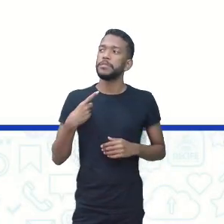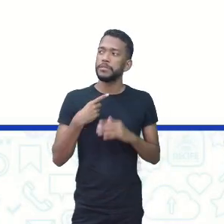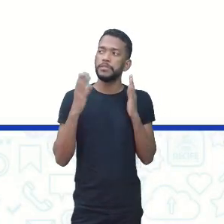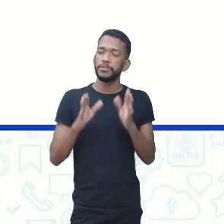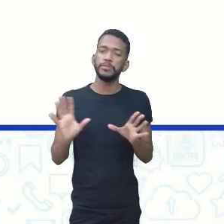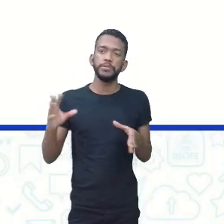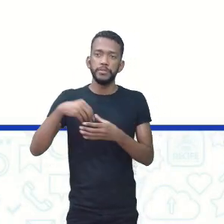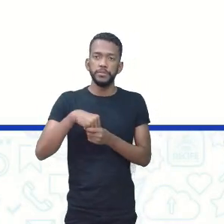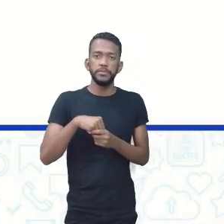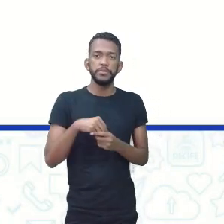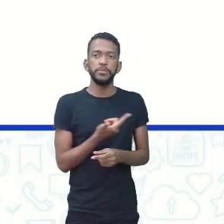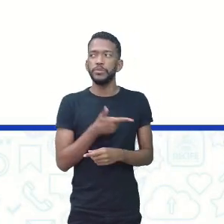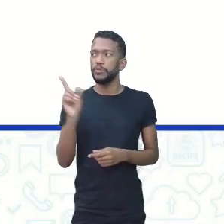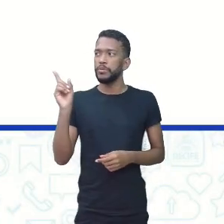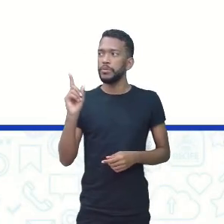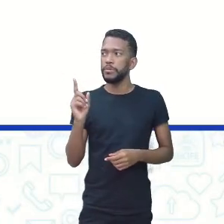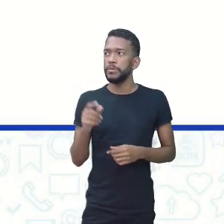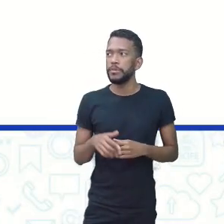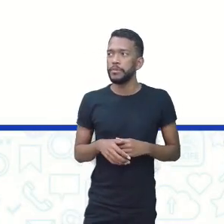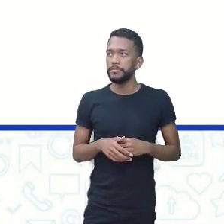introduzindo outros